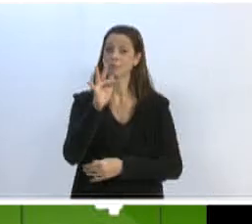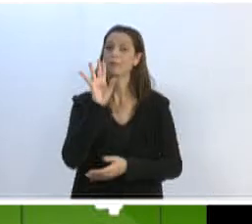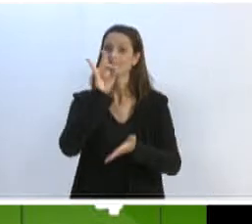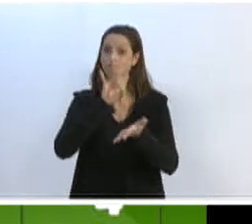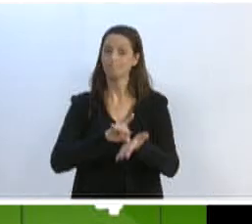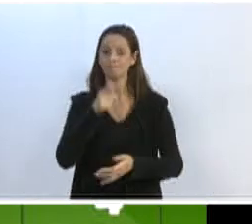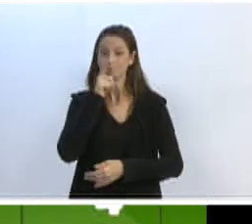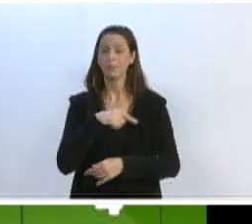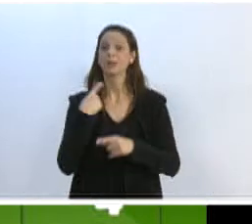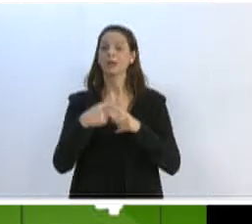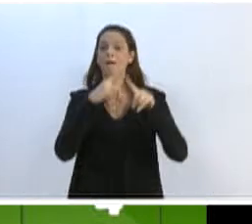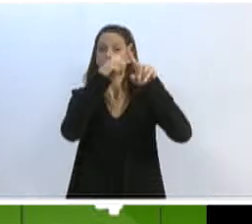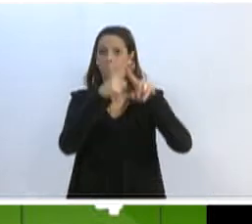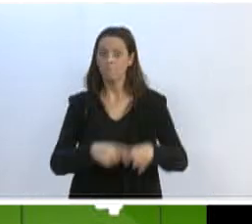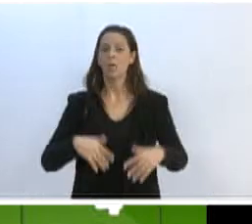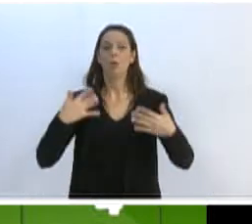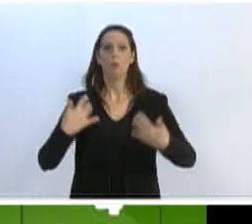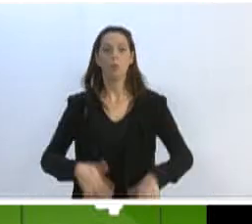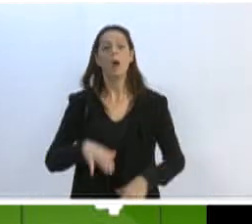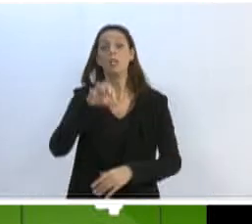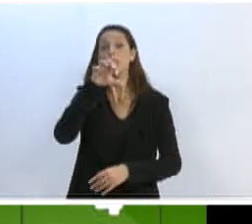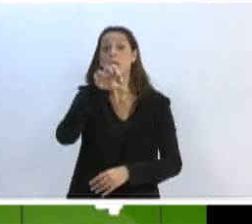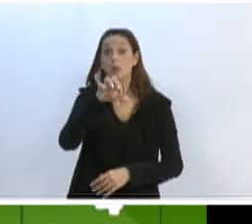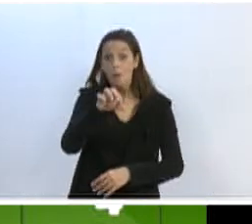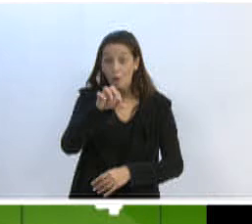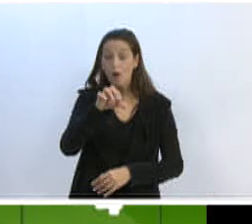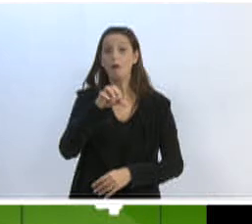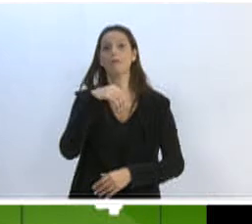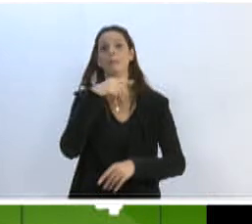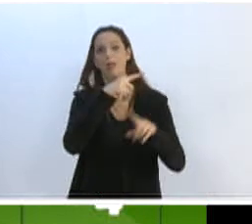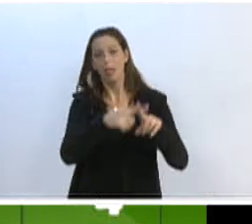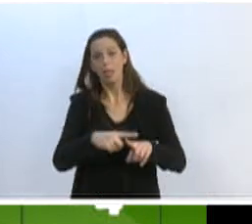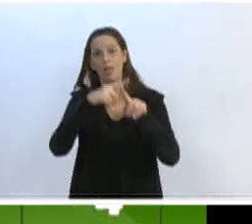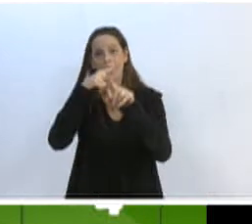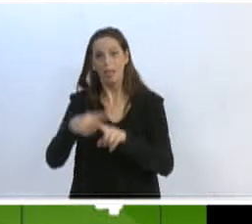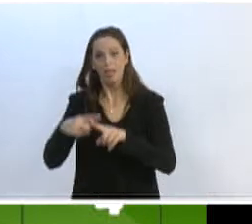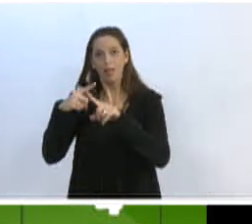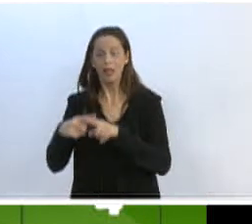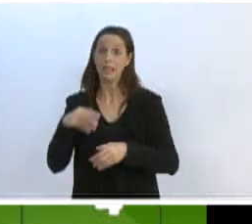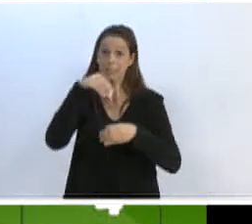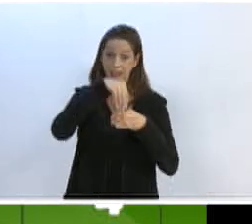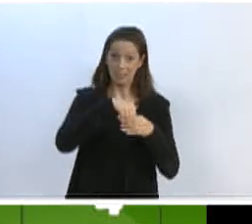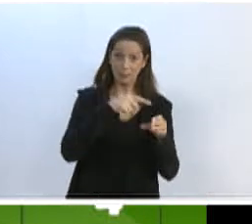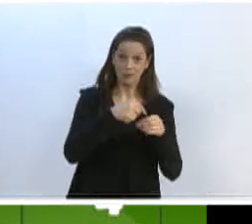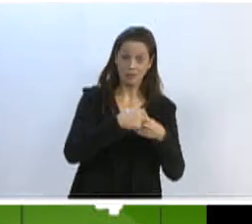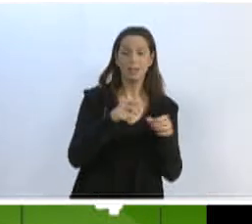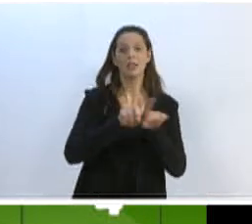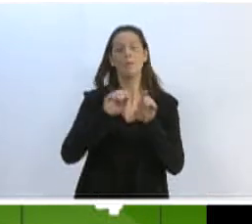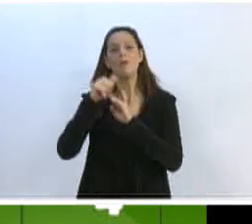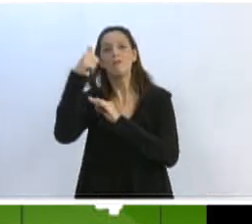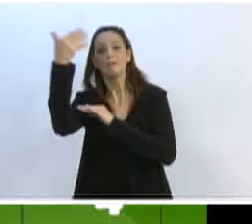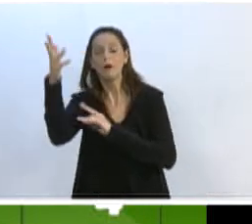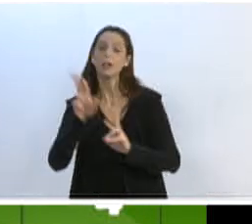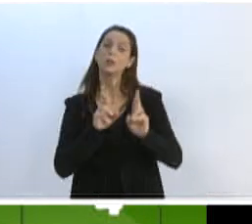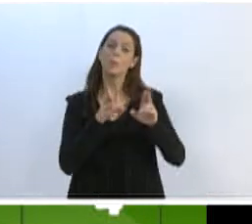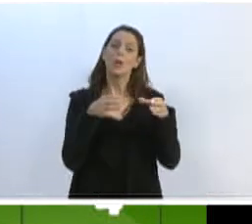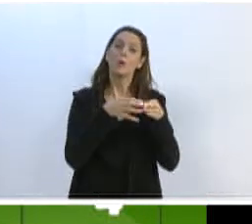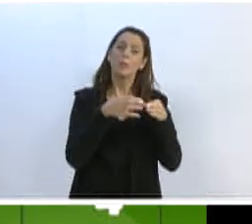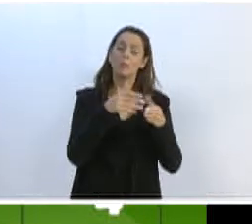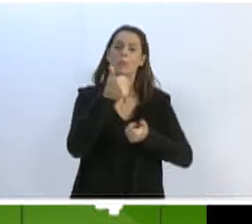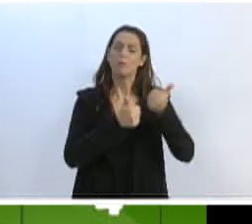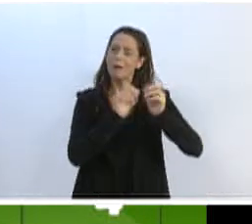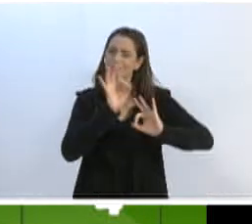campeonato é longo são nove jogos é de em casa nova no segundo turno fora e espero que continue que arrume a casa que possam dar a volta por cima